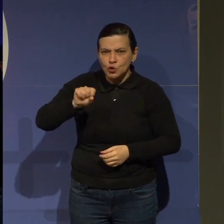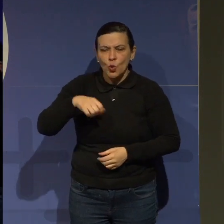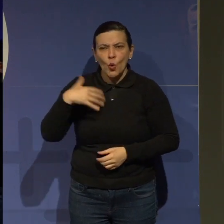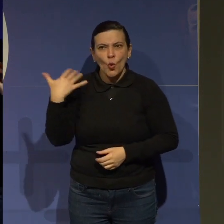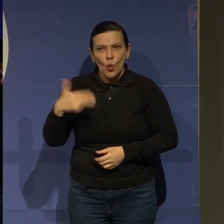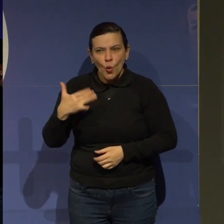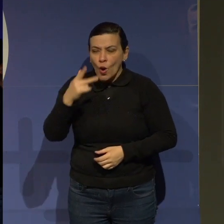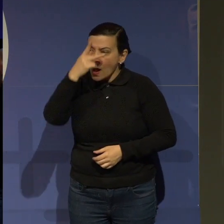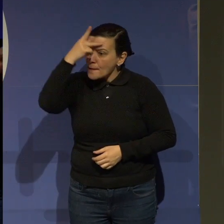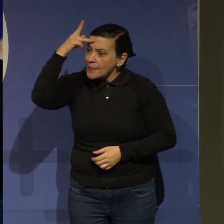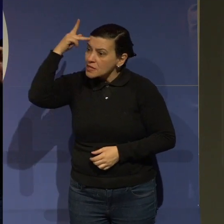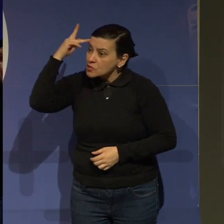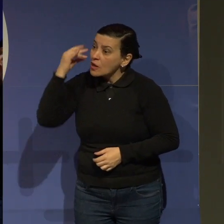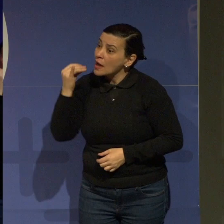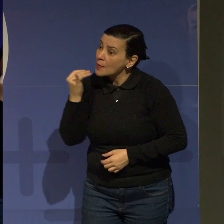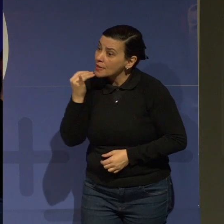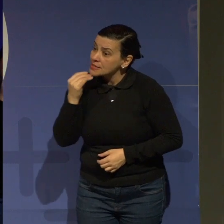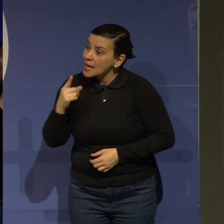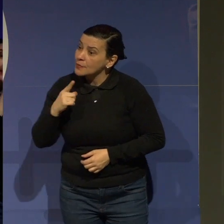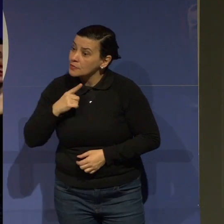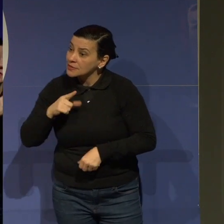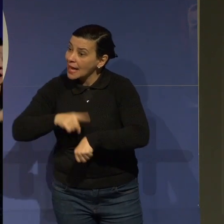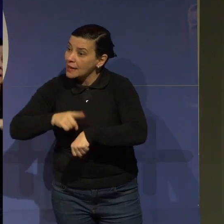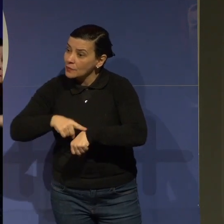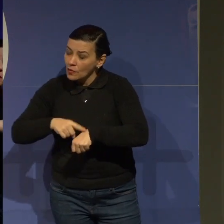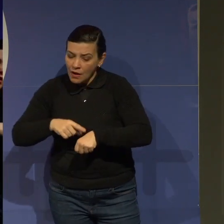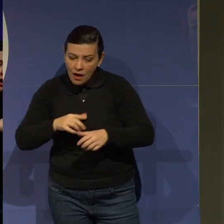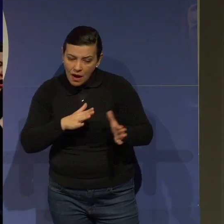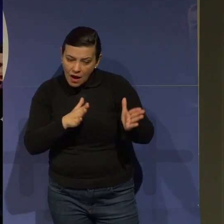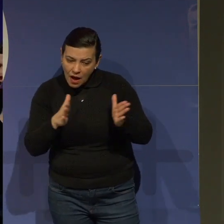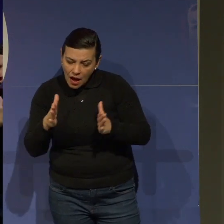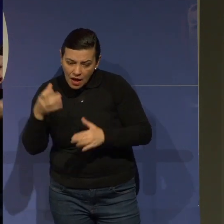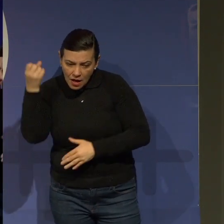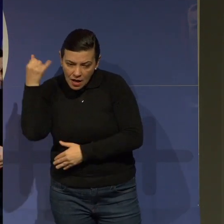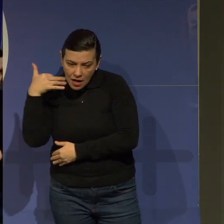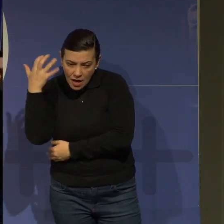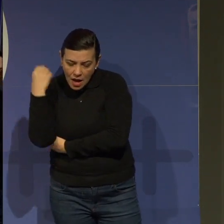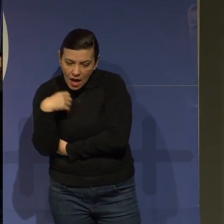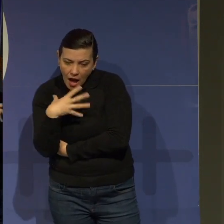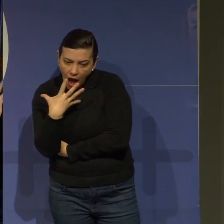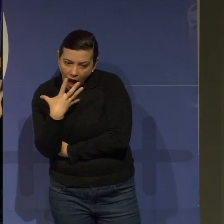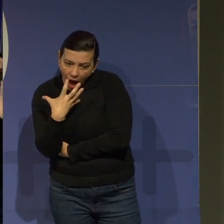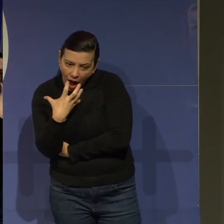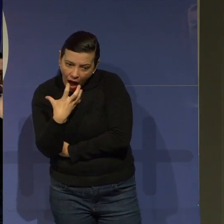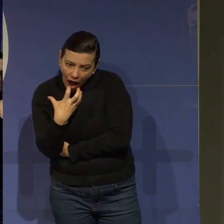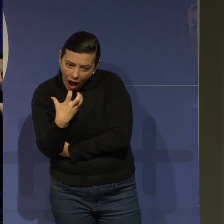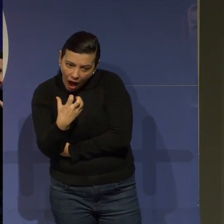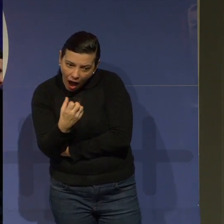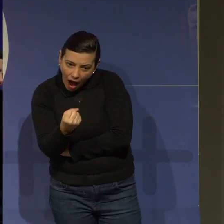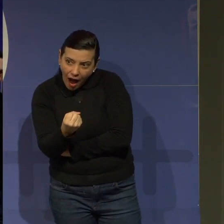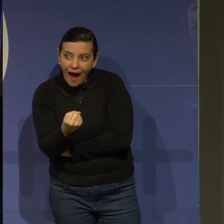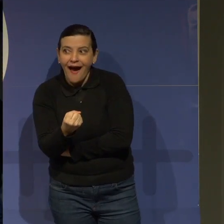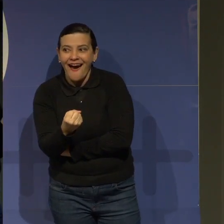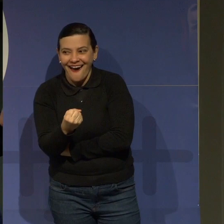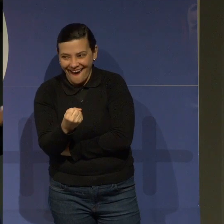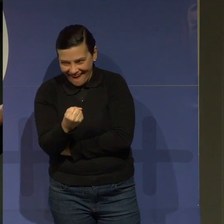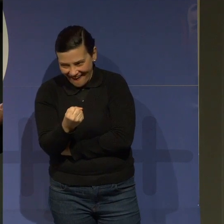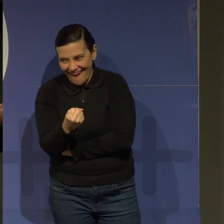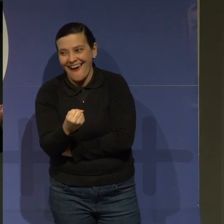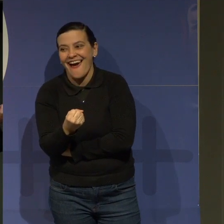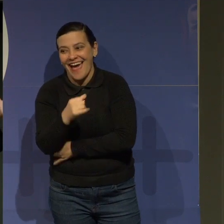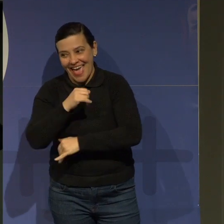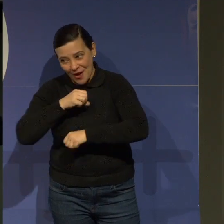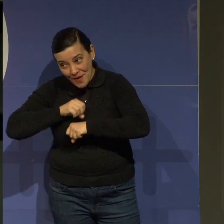cada pessoa fica consumindo o conteúdo, à medida que a gente coloca áudio. Então, é uma super dica para a gente tornar o